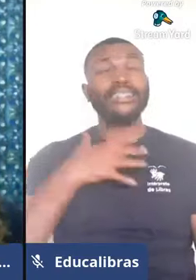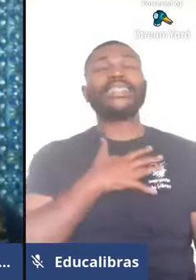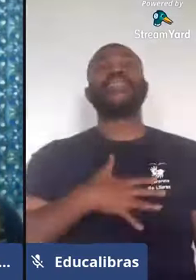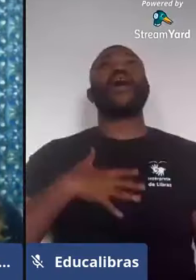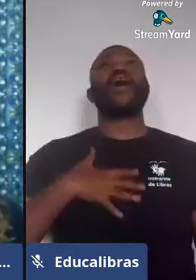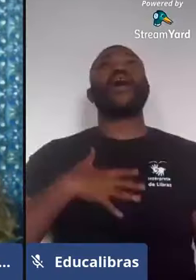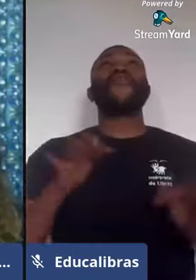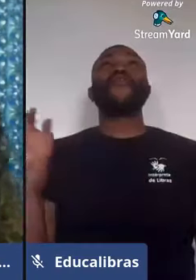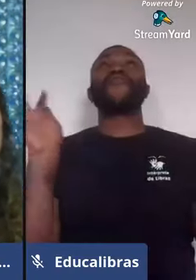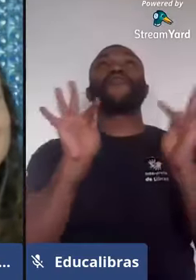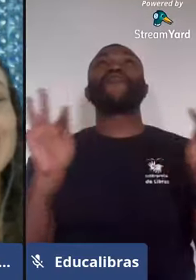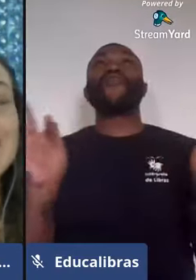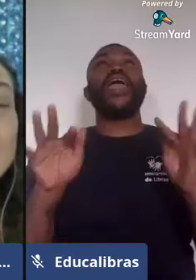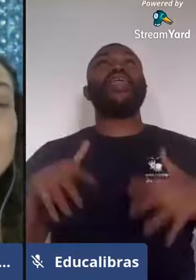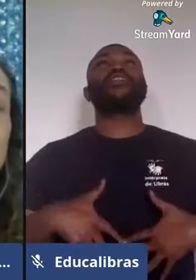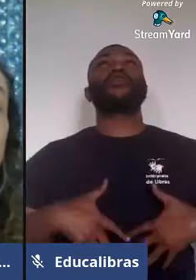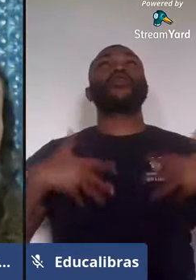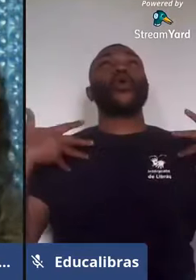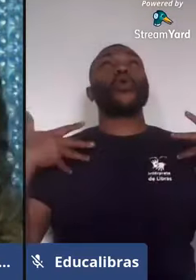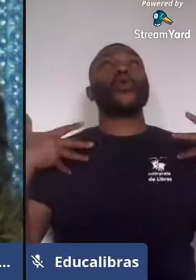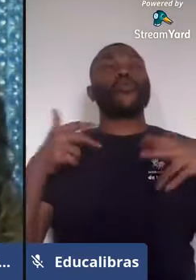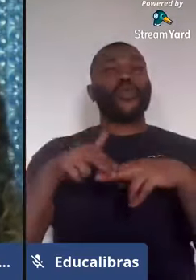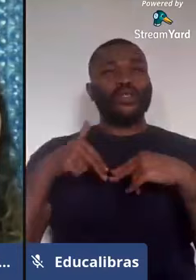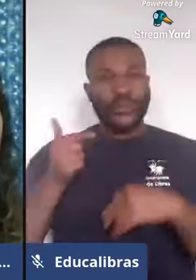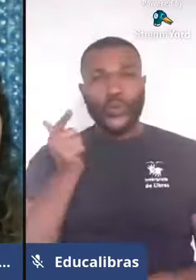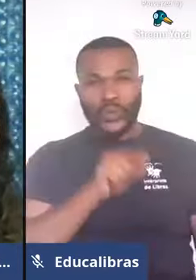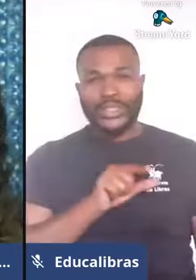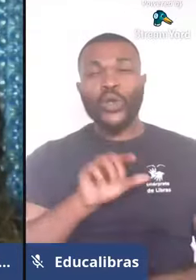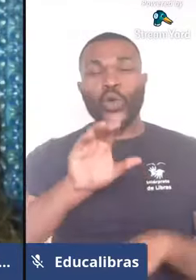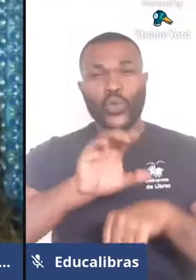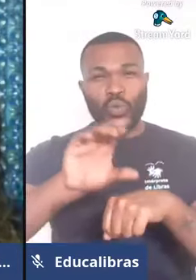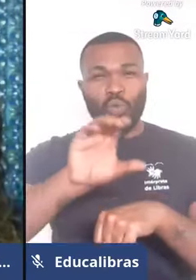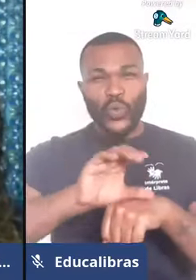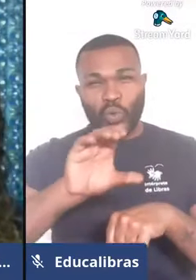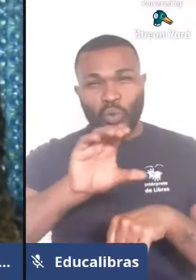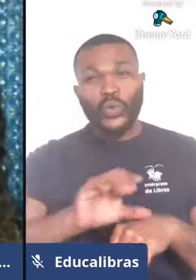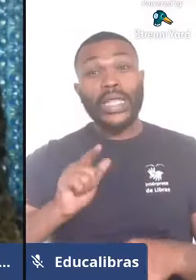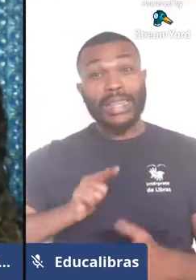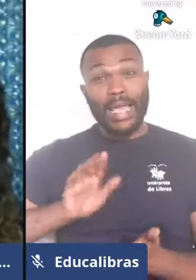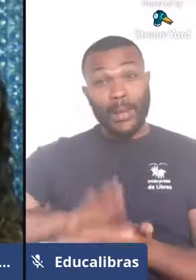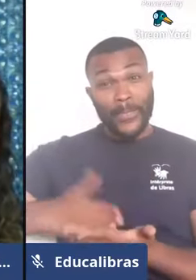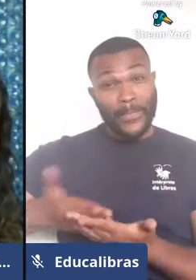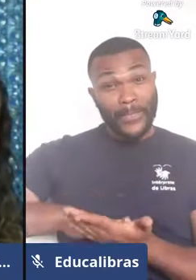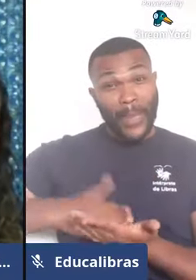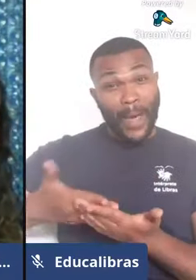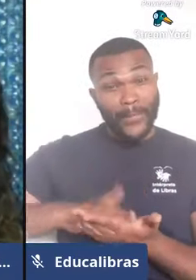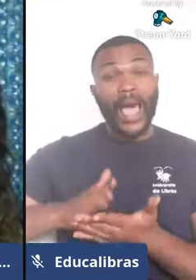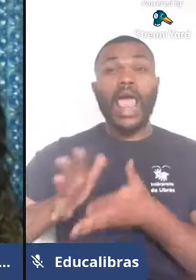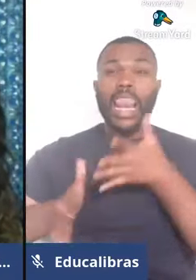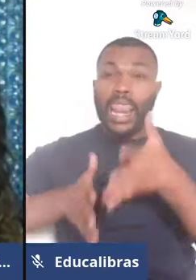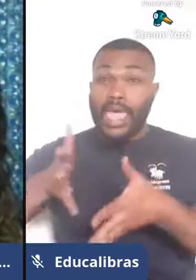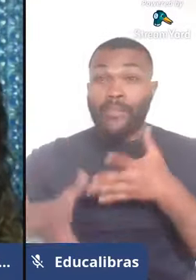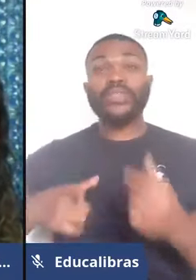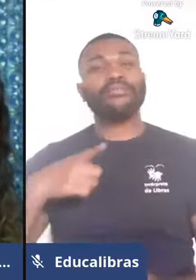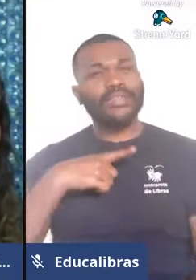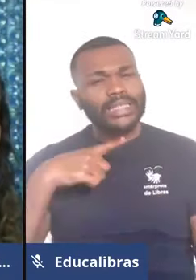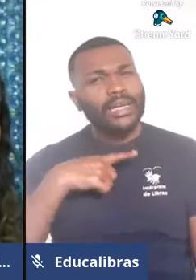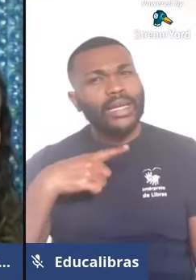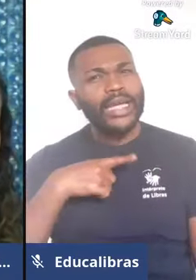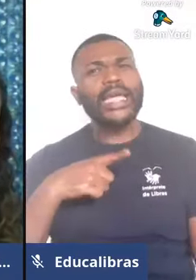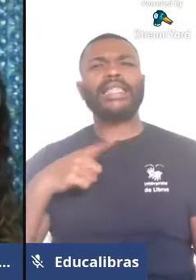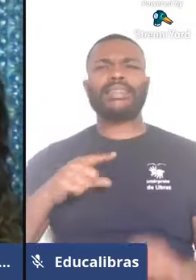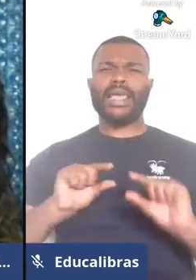disso. Então, o curso saiu, tem intérprete de Libras, tem tradução em Libras, tem legenda,